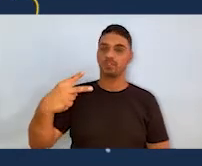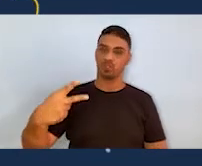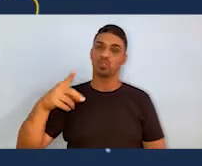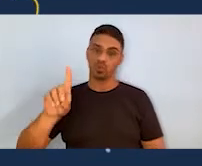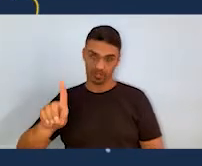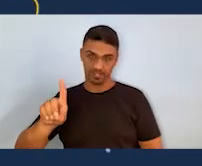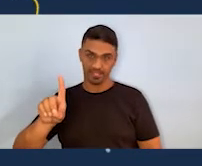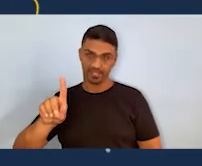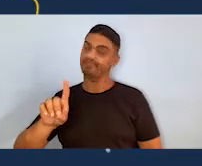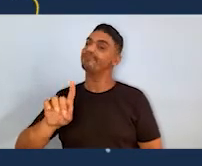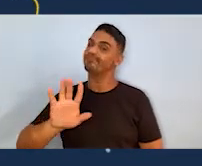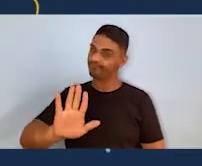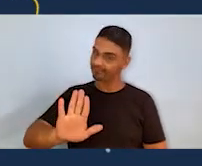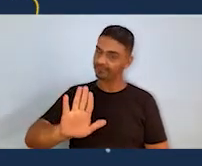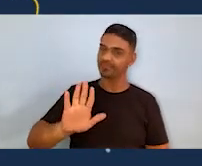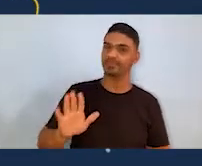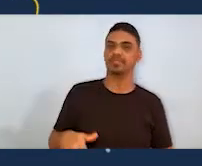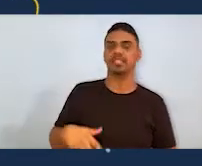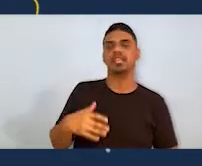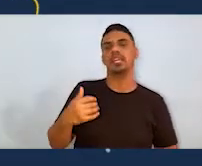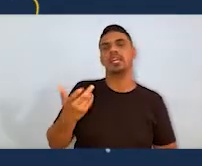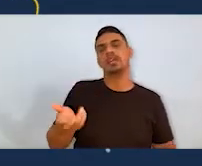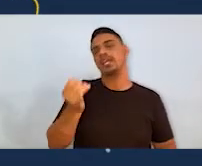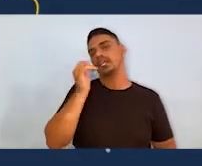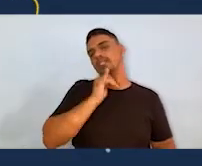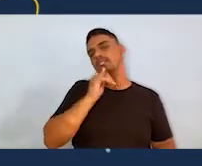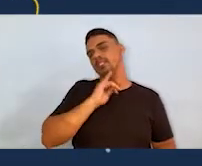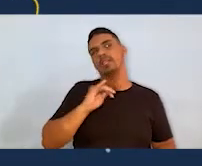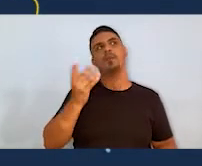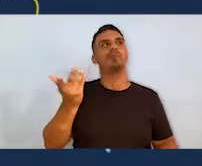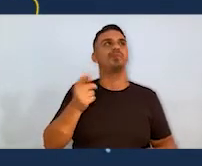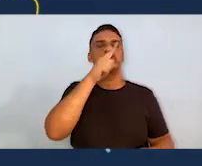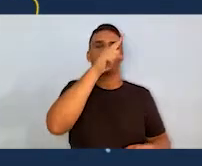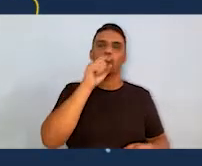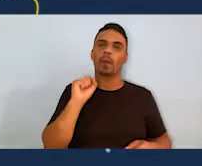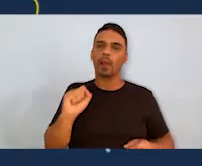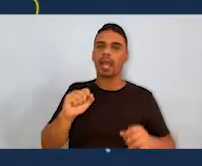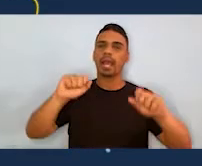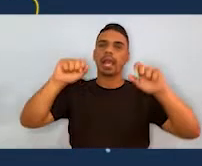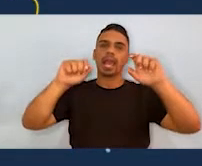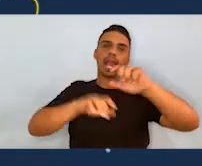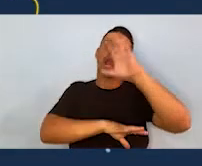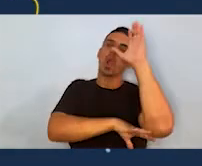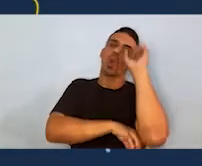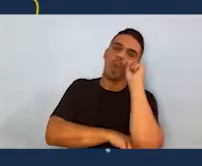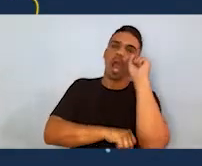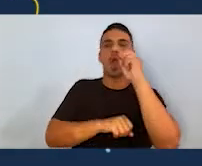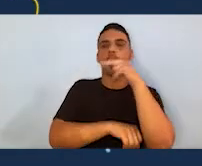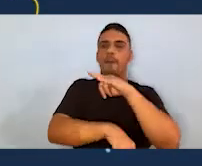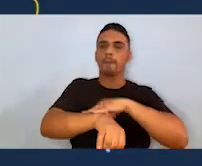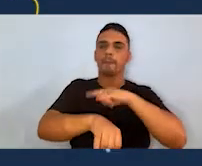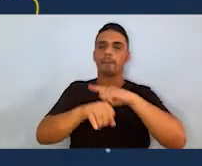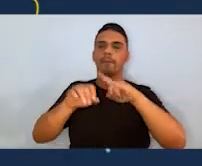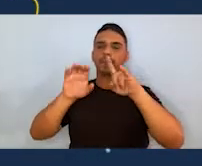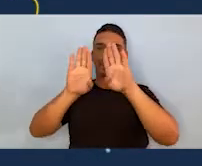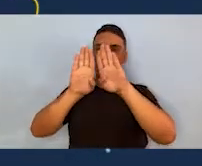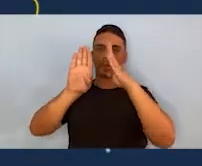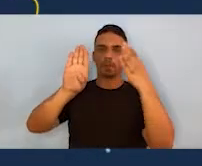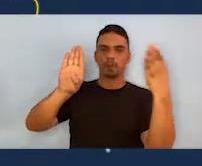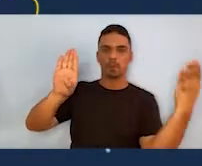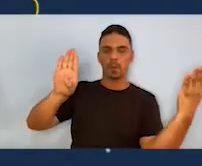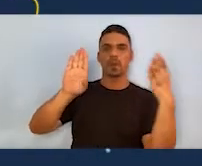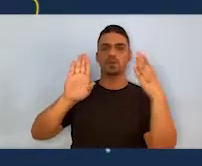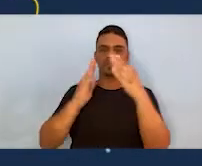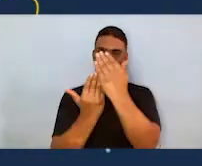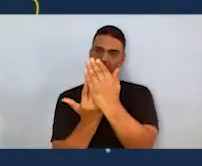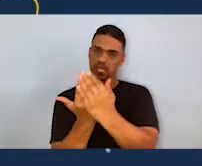existe. Lógico, você pode lá, pegar o pixel art, botar ele na parede de um voxel, e aí você vai ter aquele elemento de 3D, ou